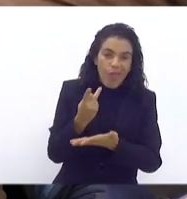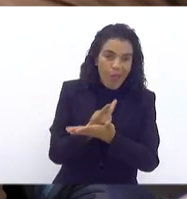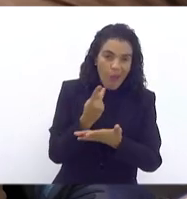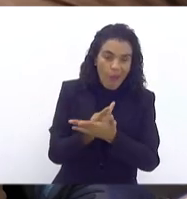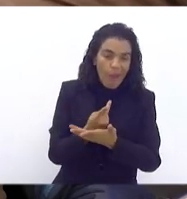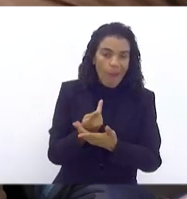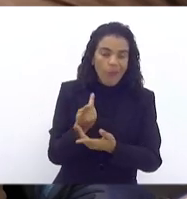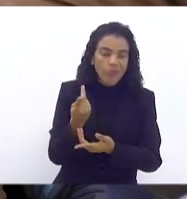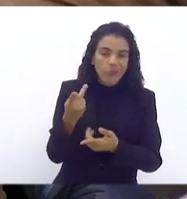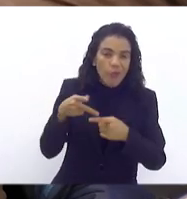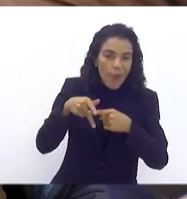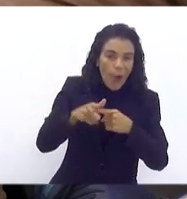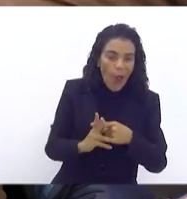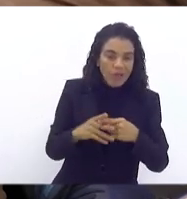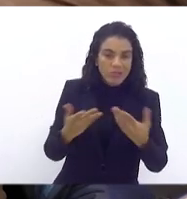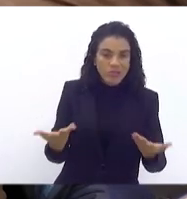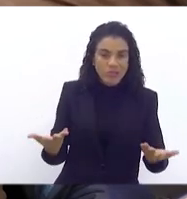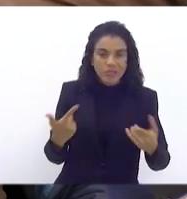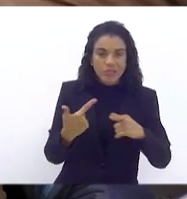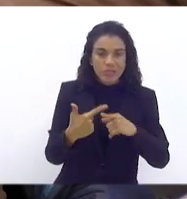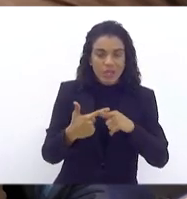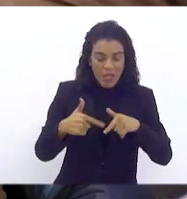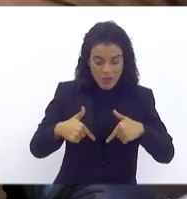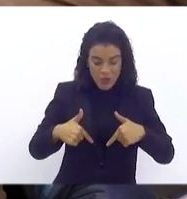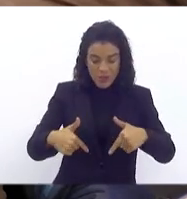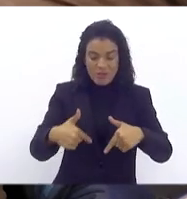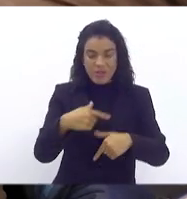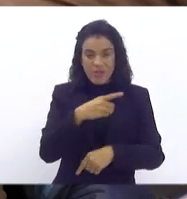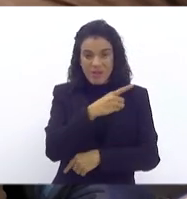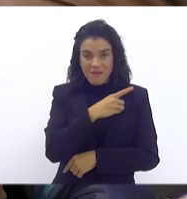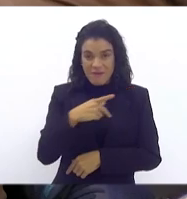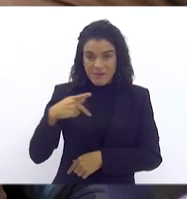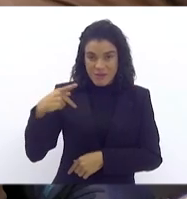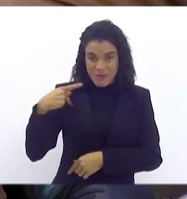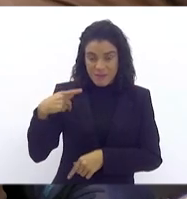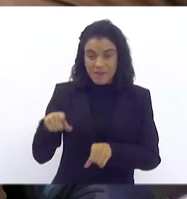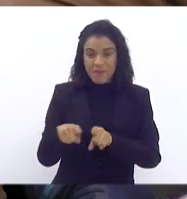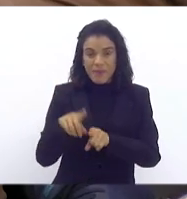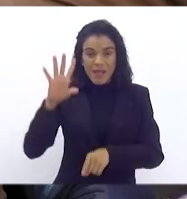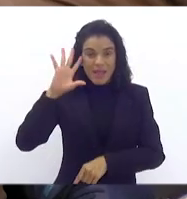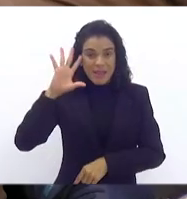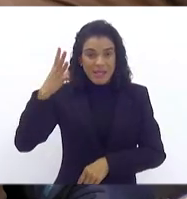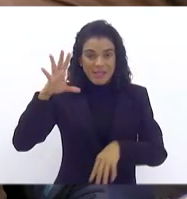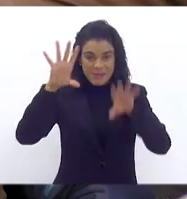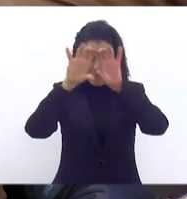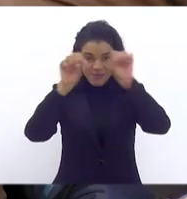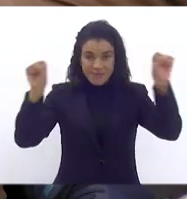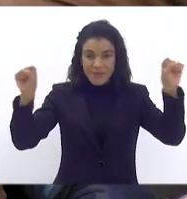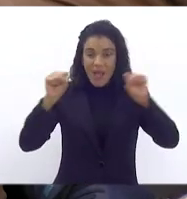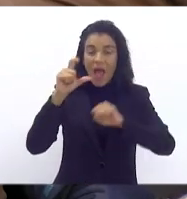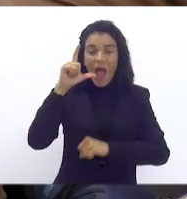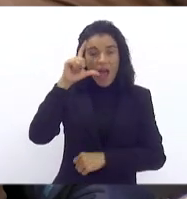não fosse não fosse a atuação D defensoria e a decisão do STJ a fotografia do Paulo vai continuaria num